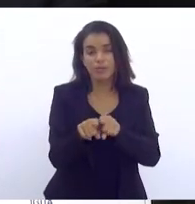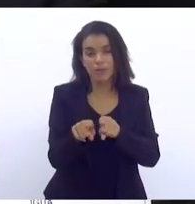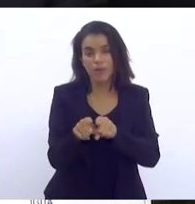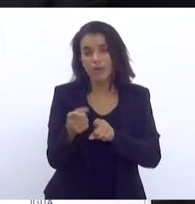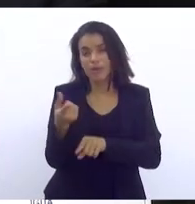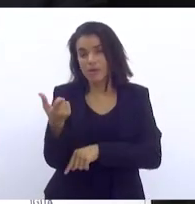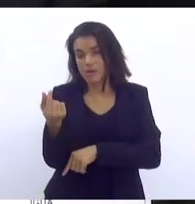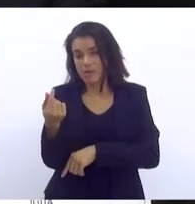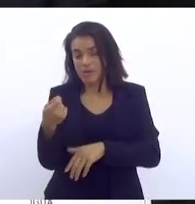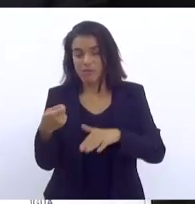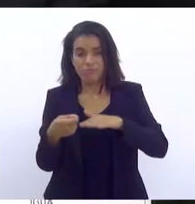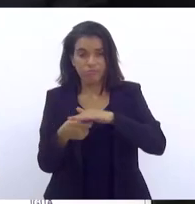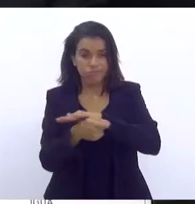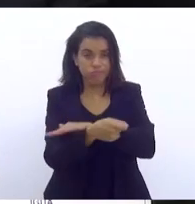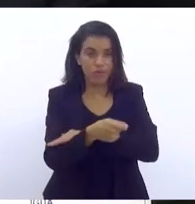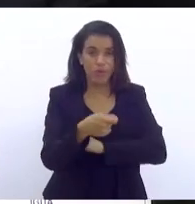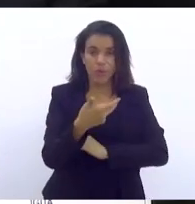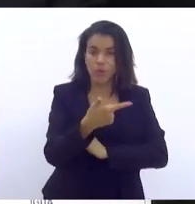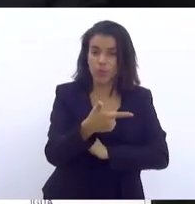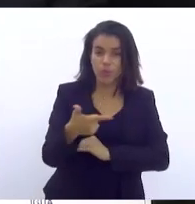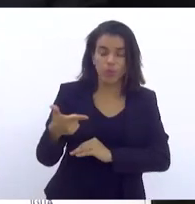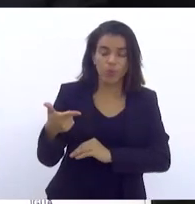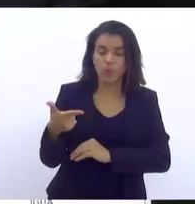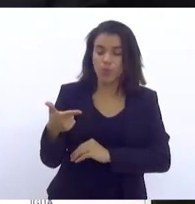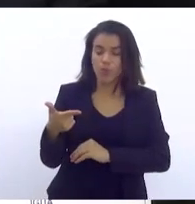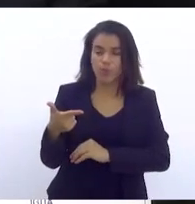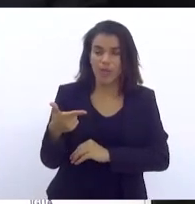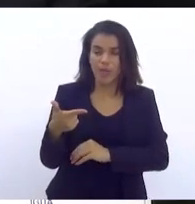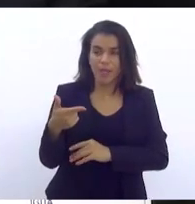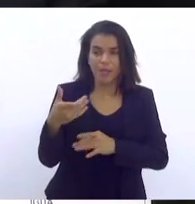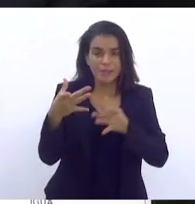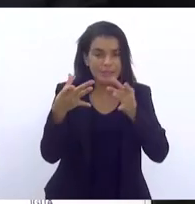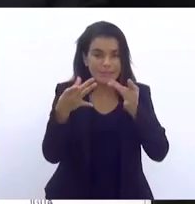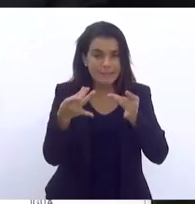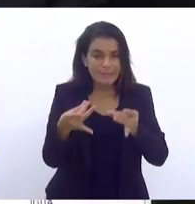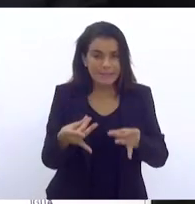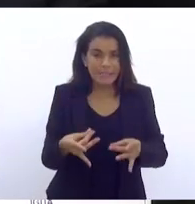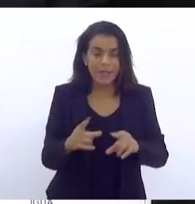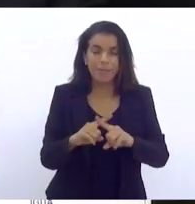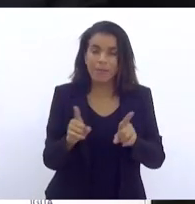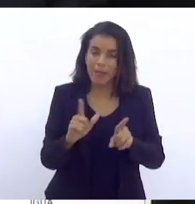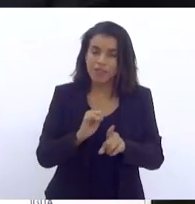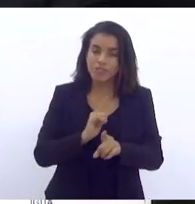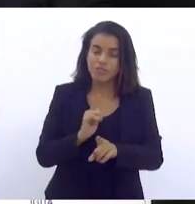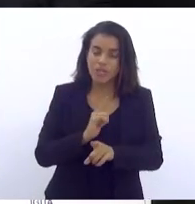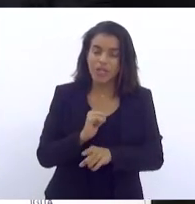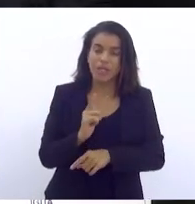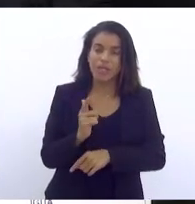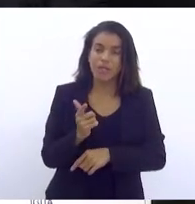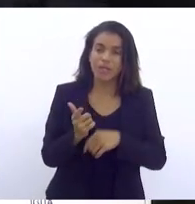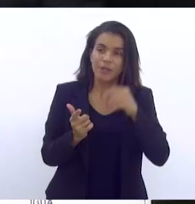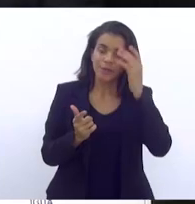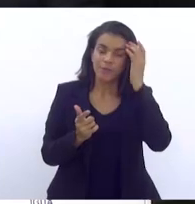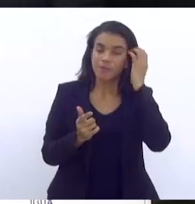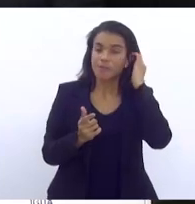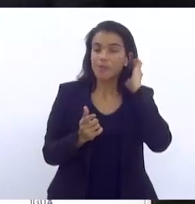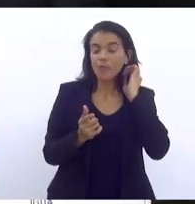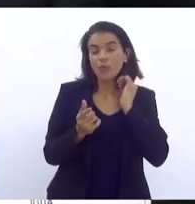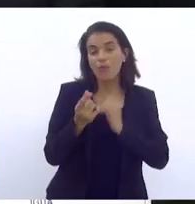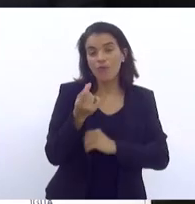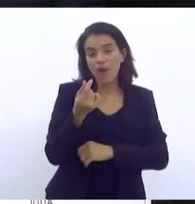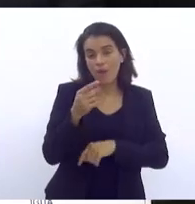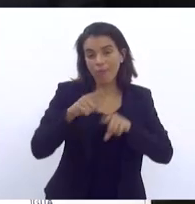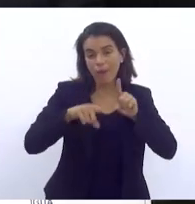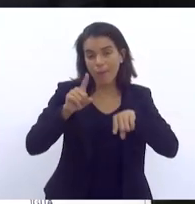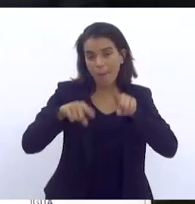investimentos que não estão eh especificamente quantificados mas são balizados por índices a serem